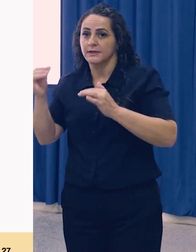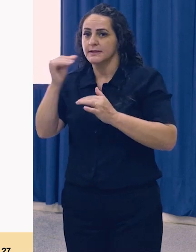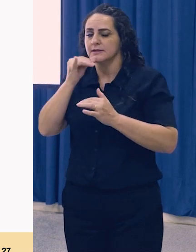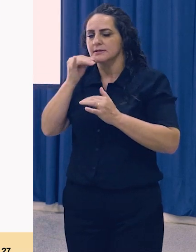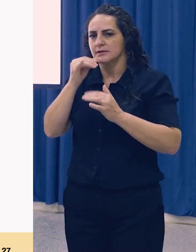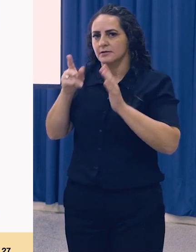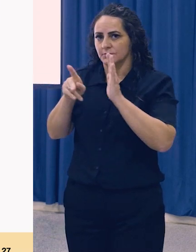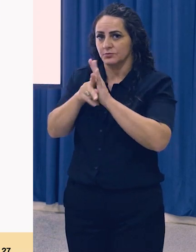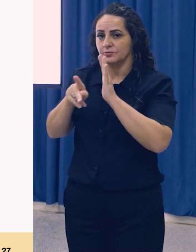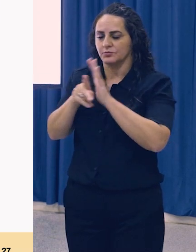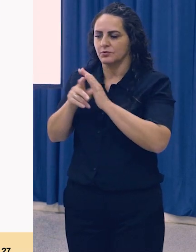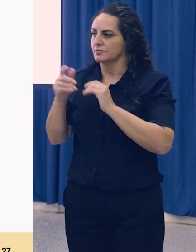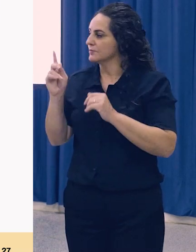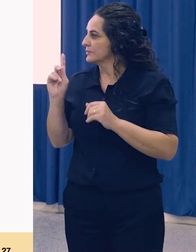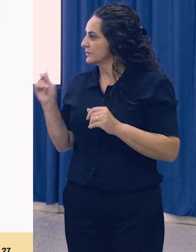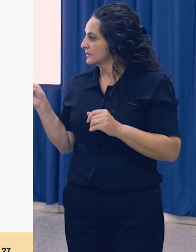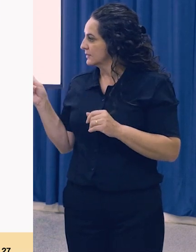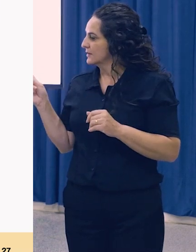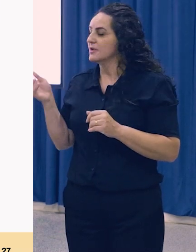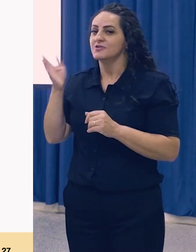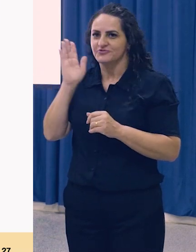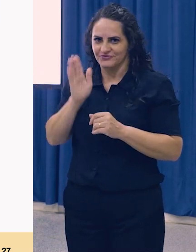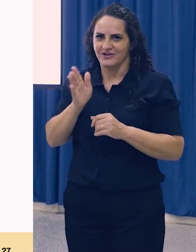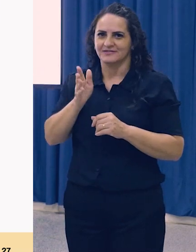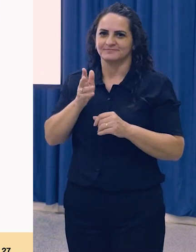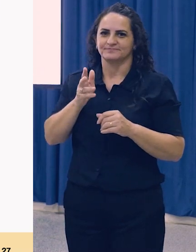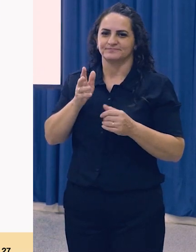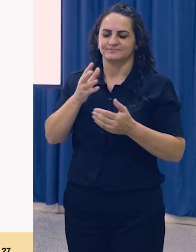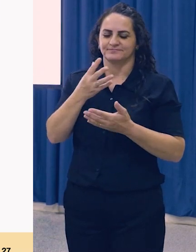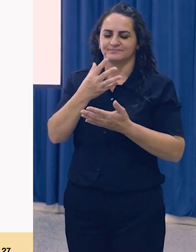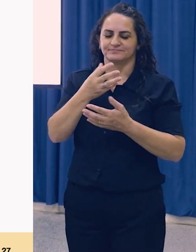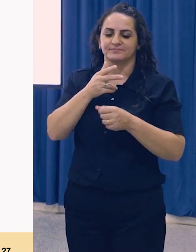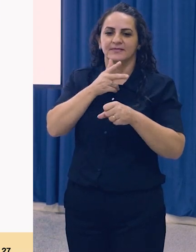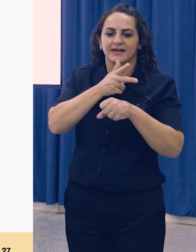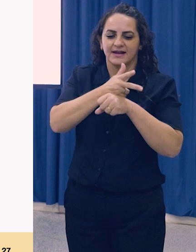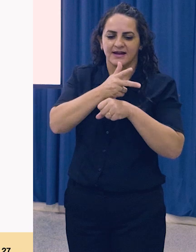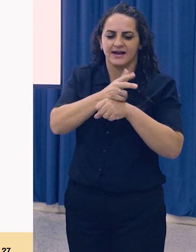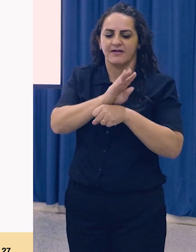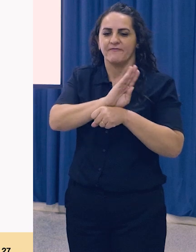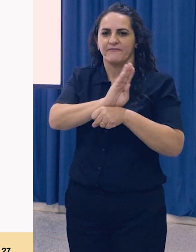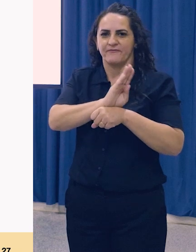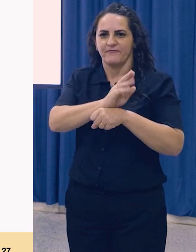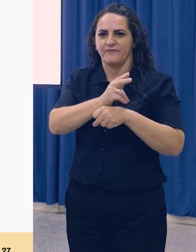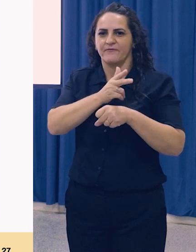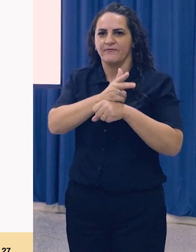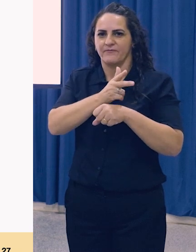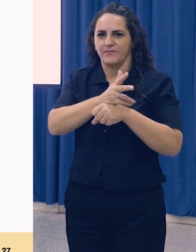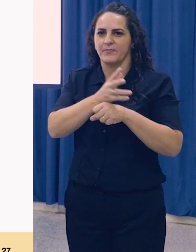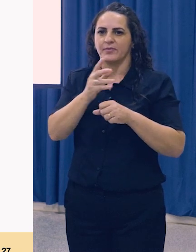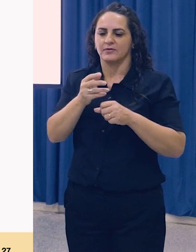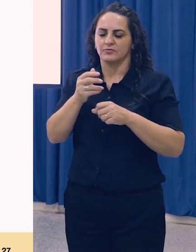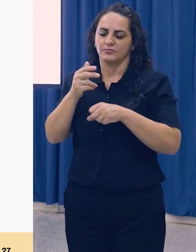em específico, o filme já tinha sido gravado, então eu tive que pegar o filme pronto e pensar em